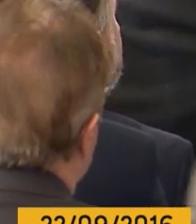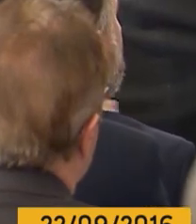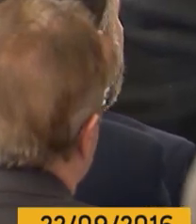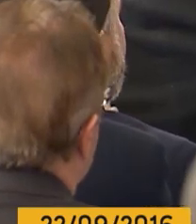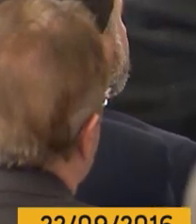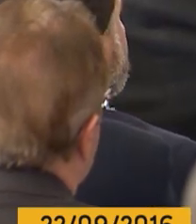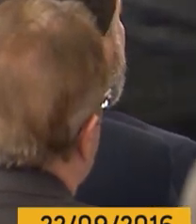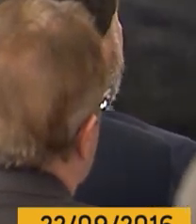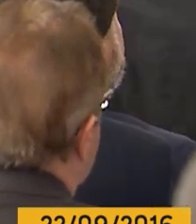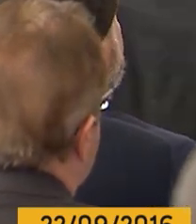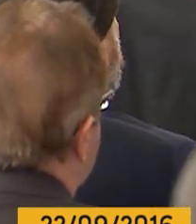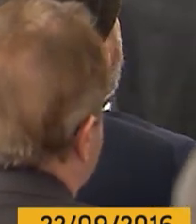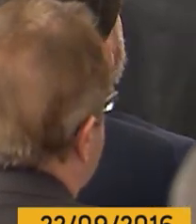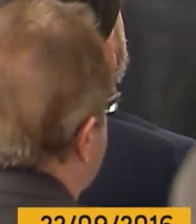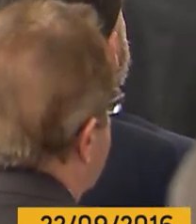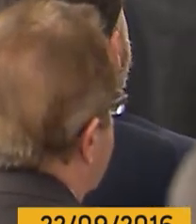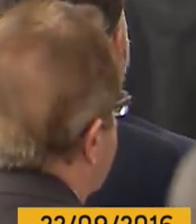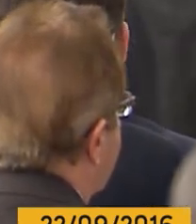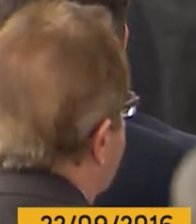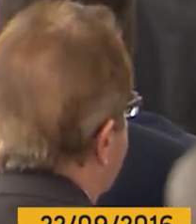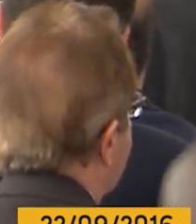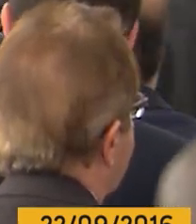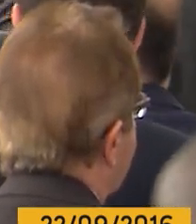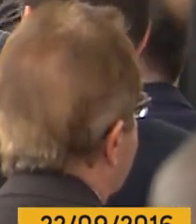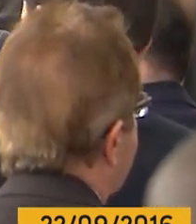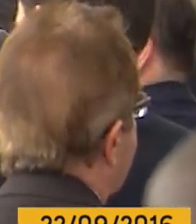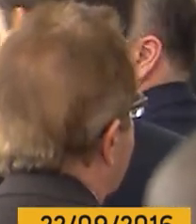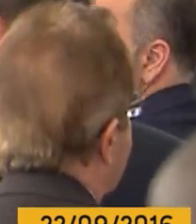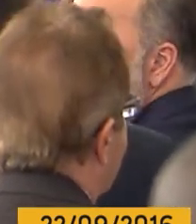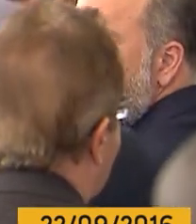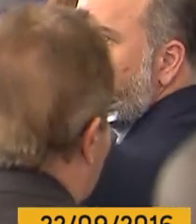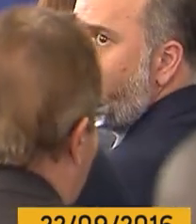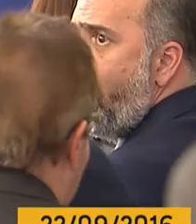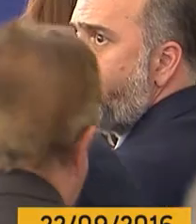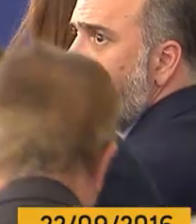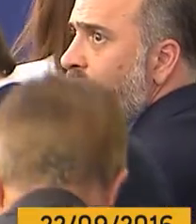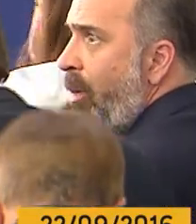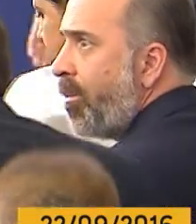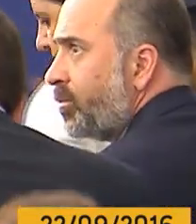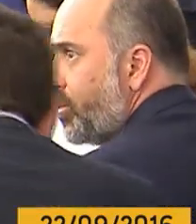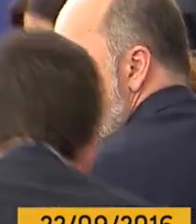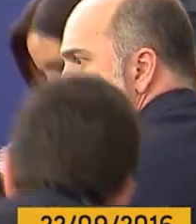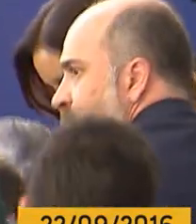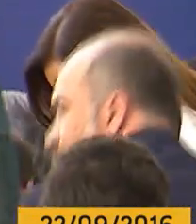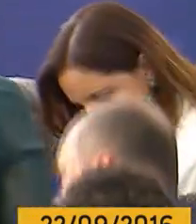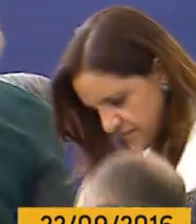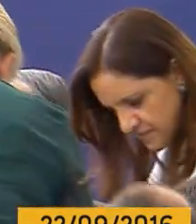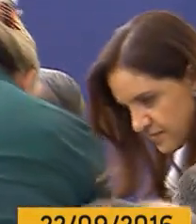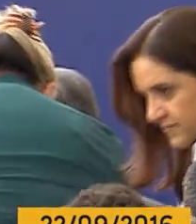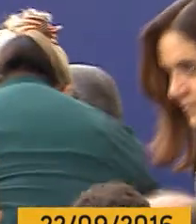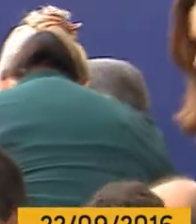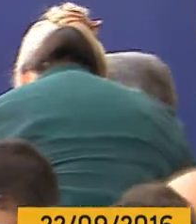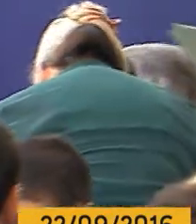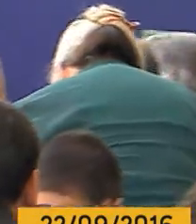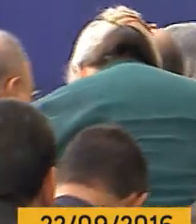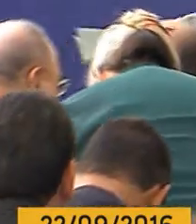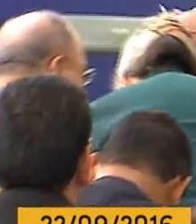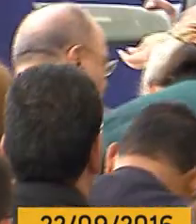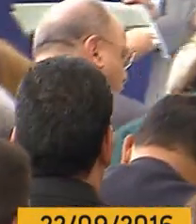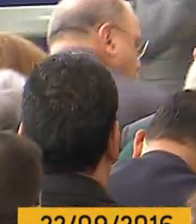providências senhoras e senhores com a palavra o Presidente da República Michel Temer